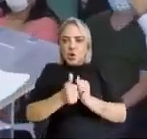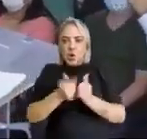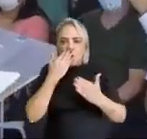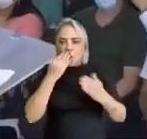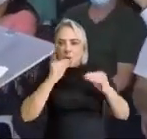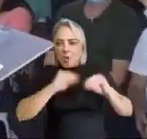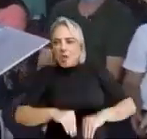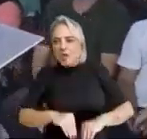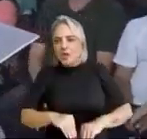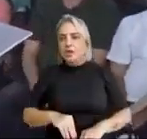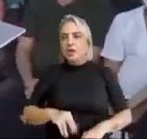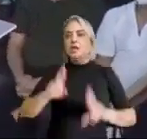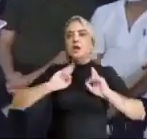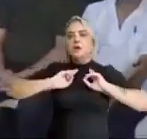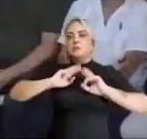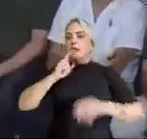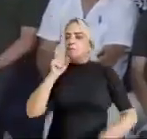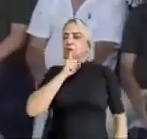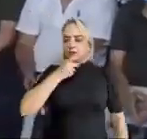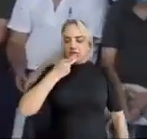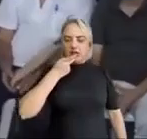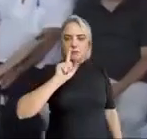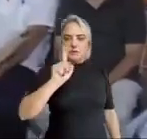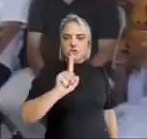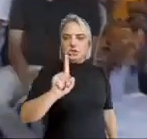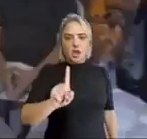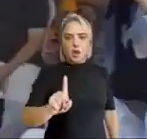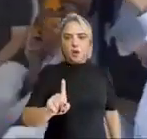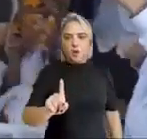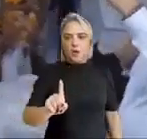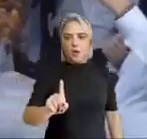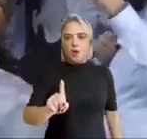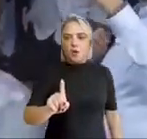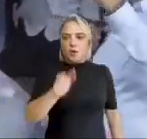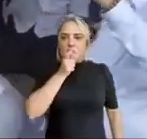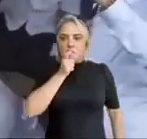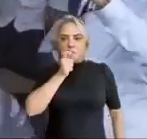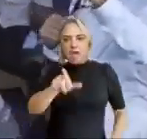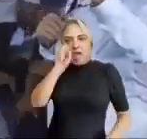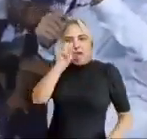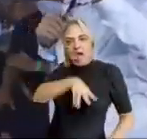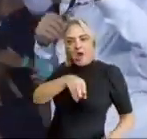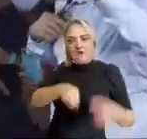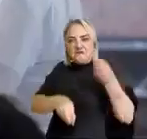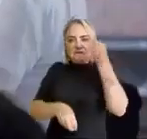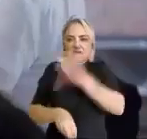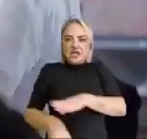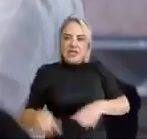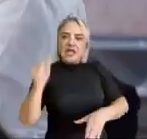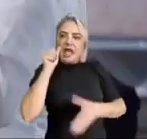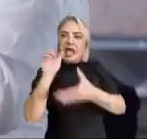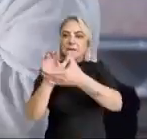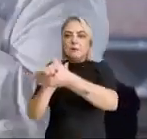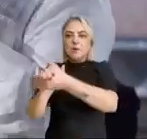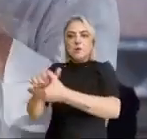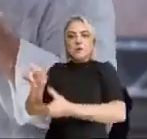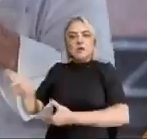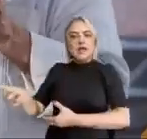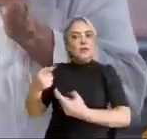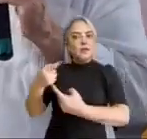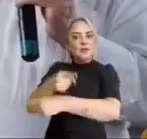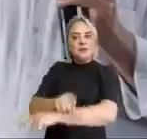espere de mim uma mentira, de mim uma ofensa à mulher do adversário, não espere de mim uma ofensa aos parentes